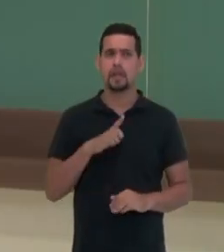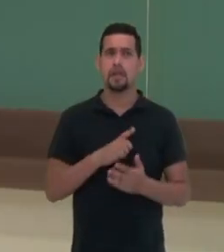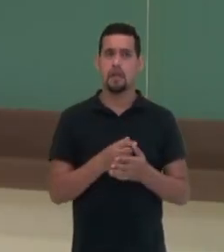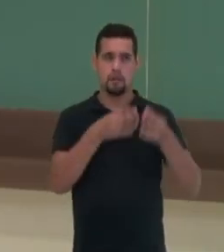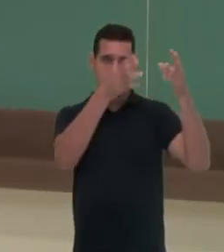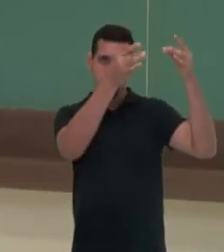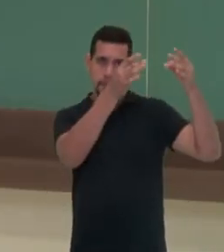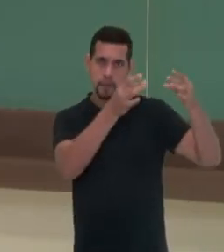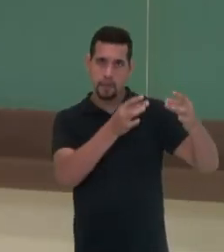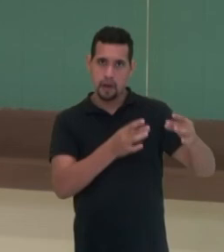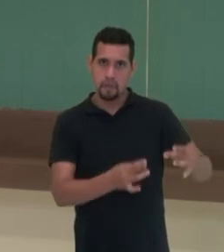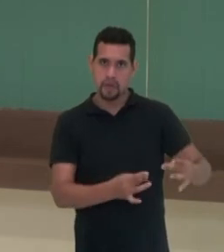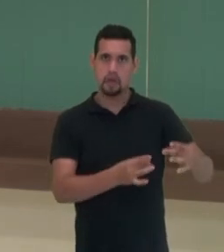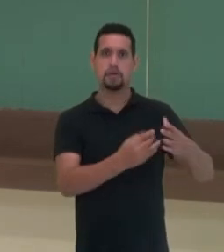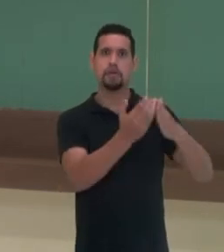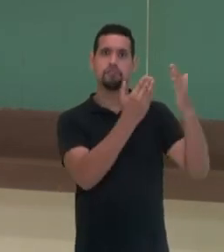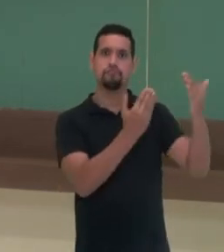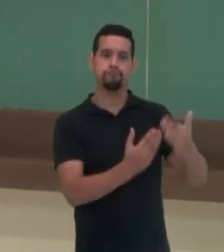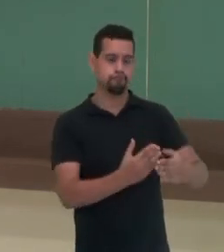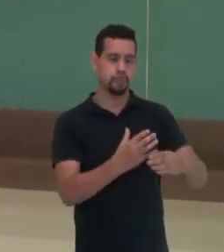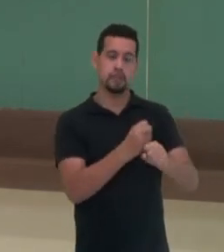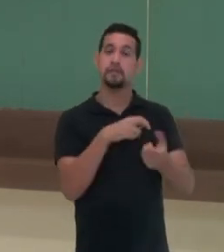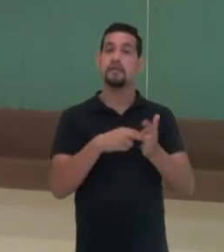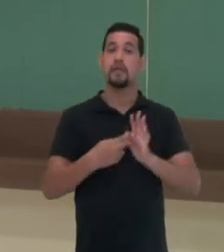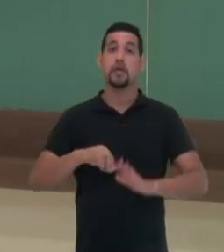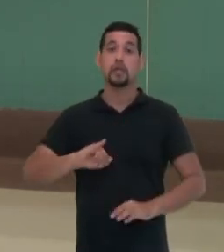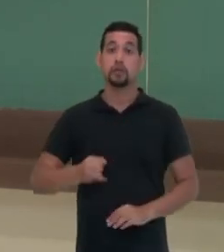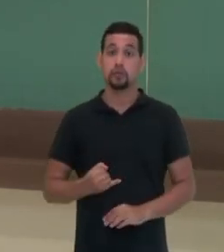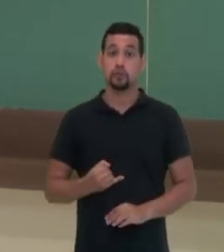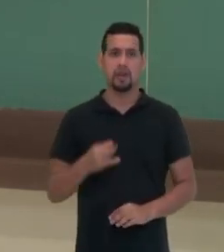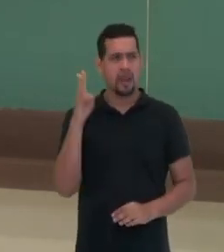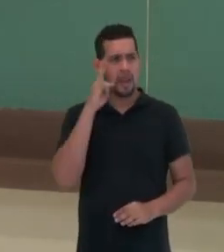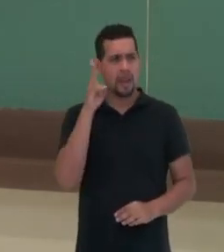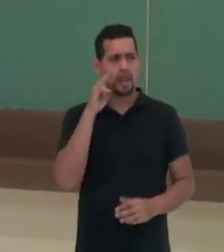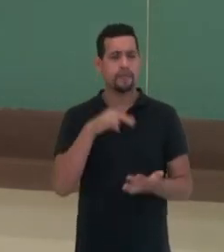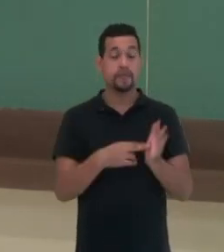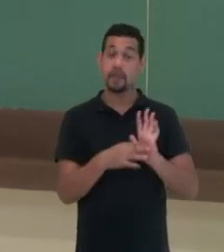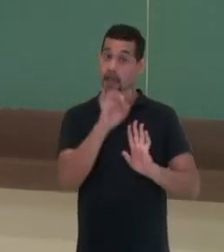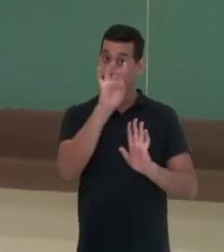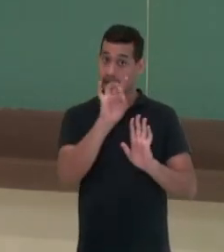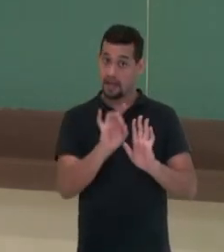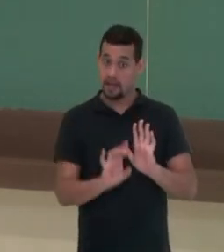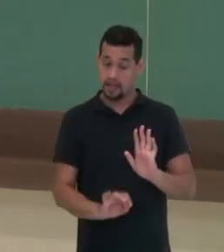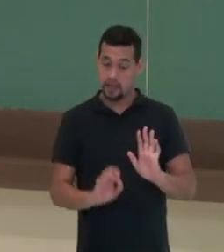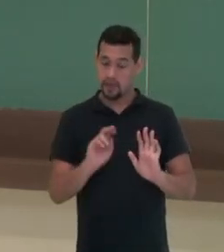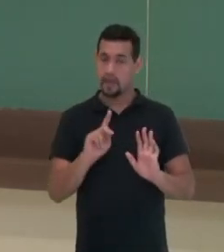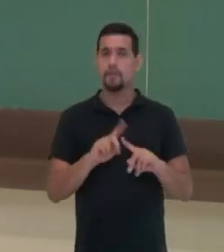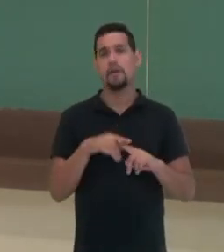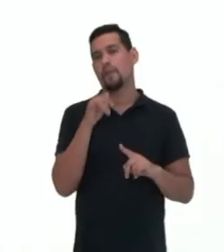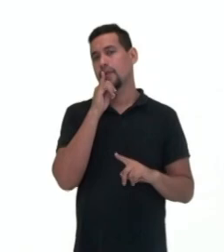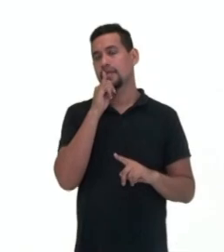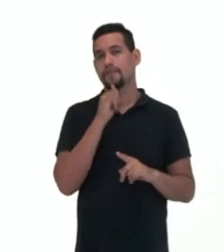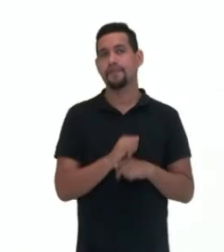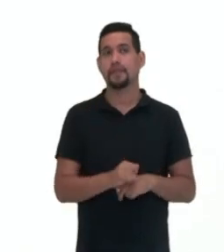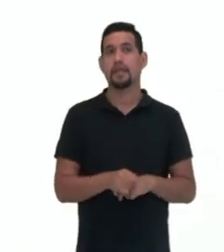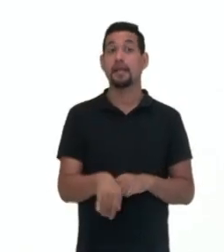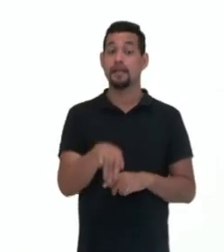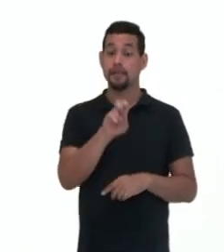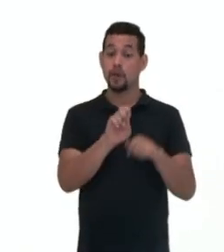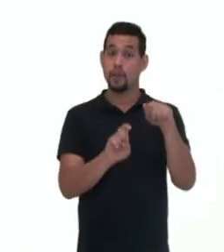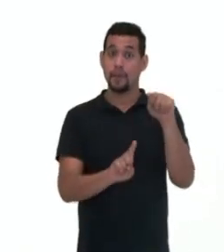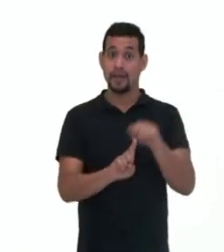bem lindamente. Ele quer um montante e quer o juro. Então, lembra que é uma coisa de cada vez, tá bom? Então, ó, 5